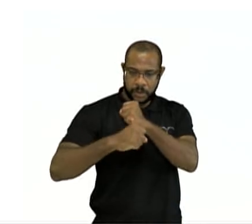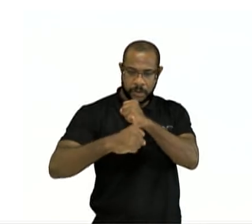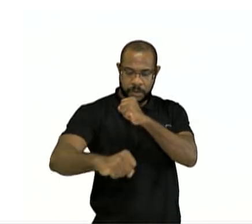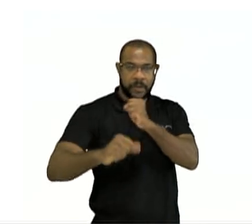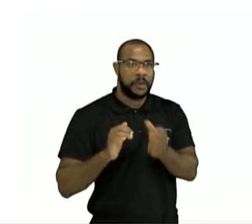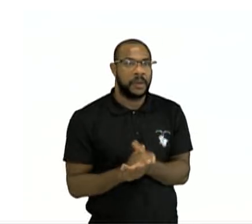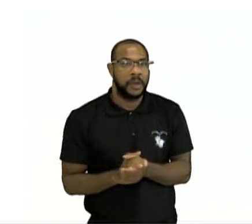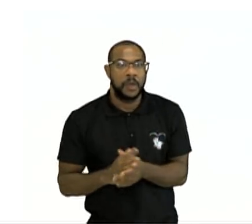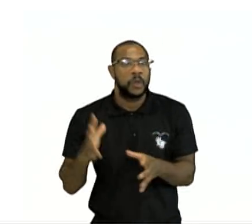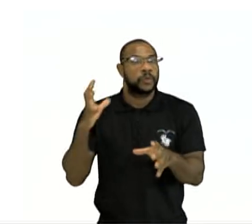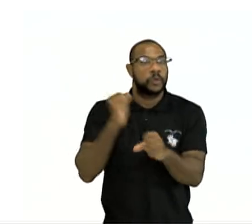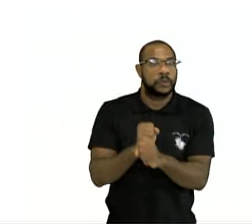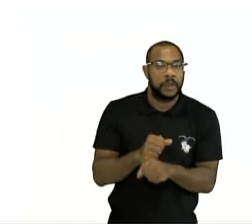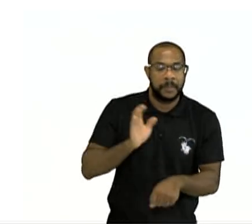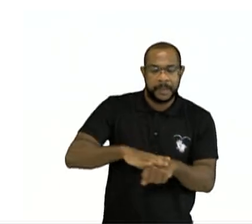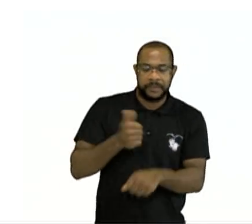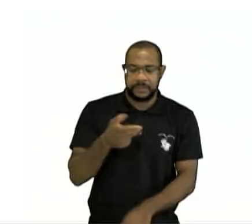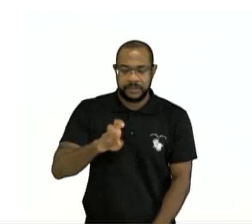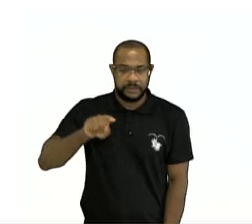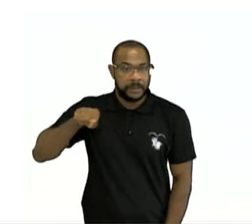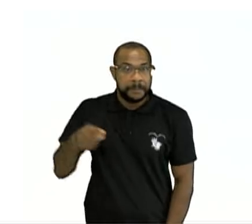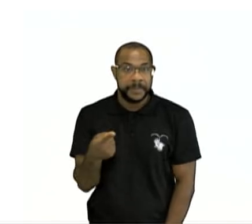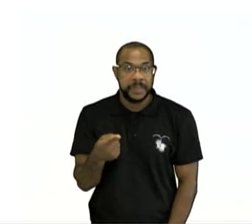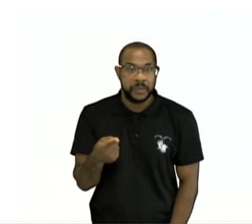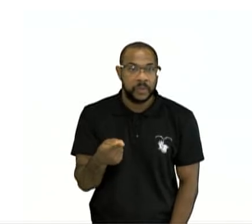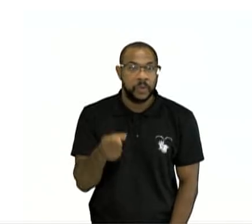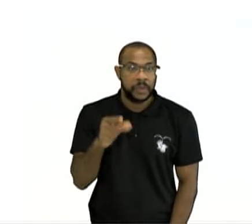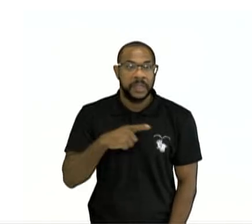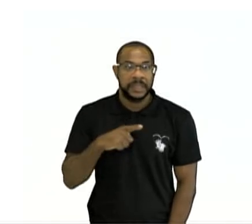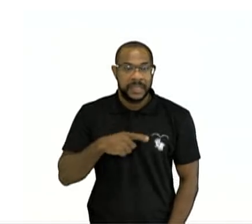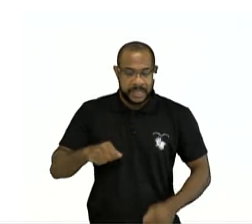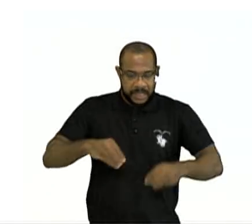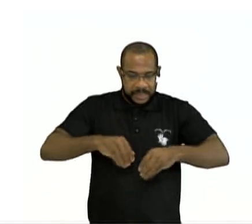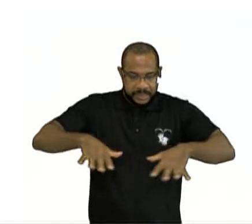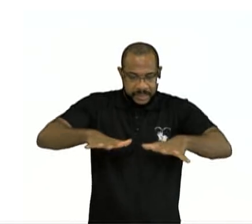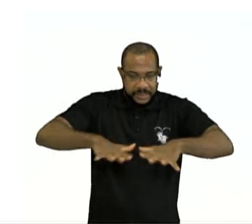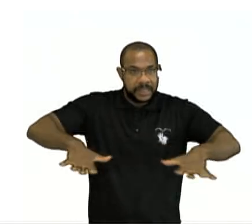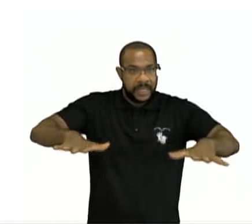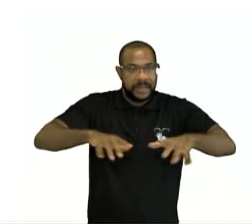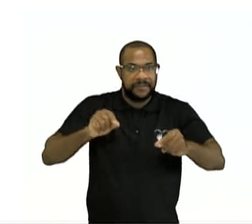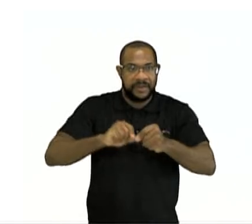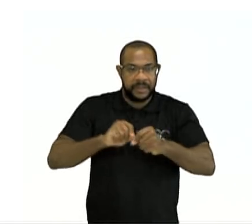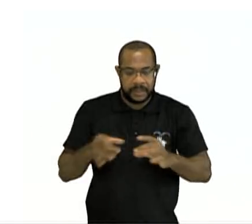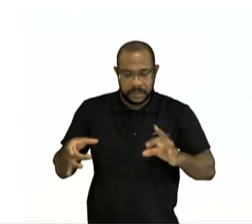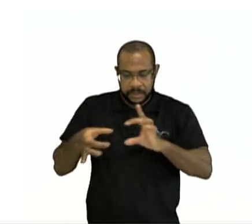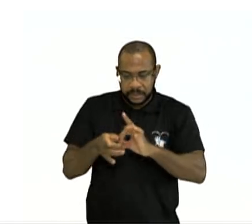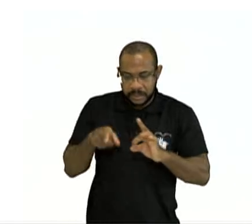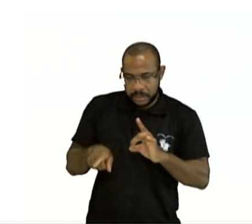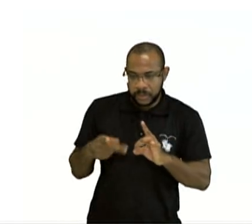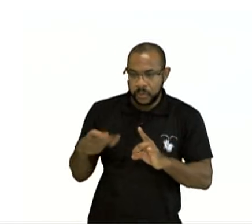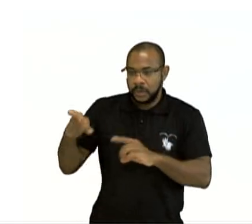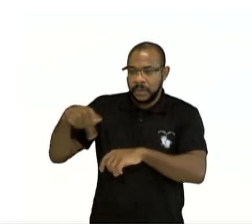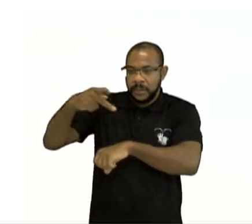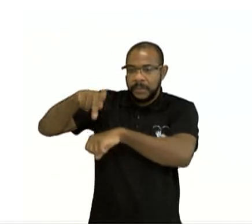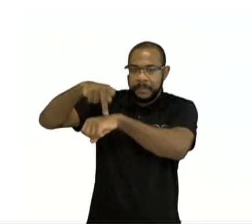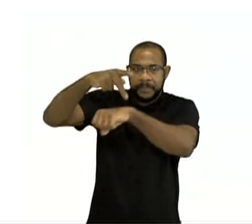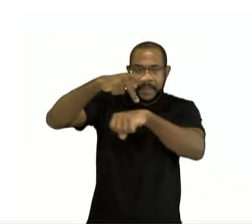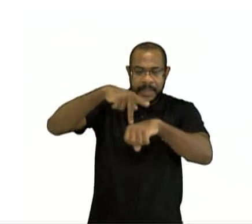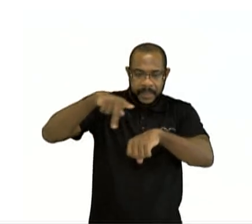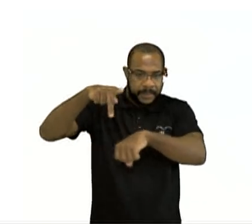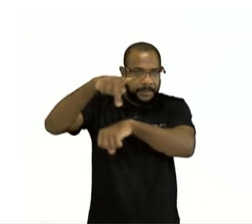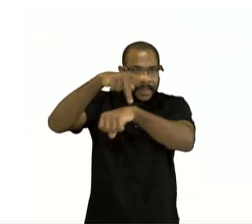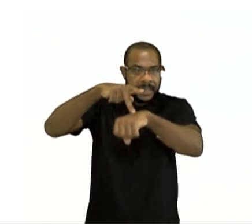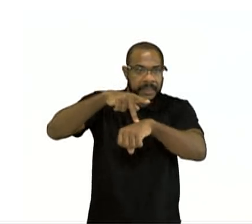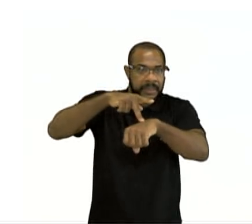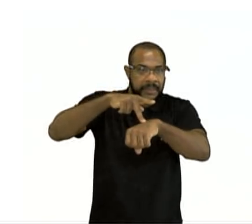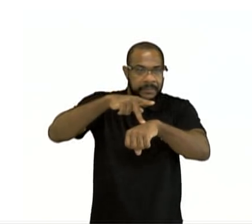Desse total, mais de 15 mil quilômetros encontram-se em terras imersas, fazendo fronteira com todos os países sul-americanos,